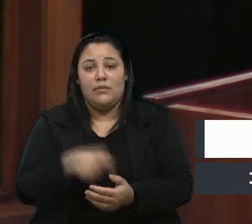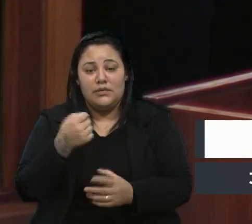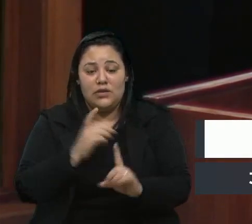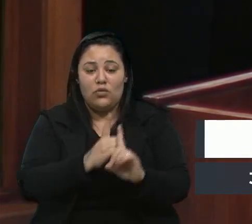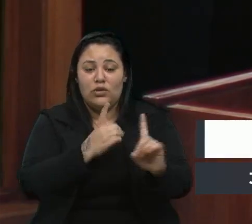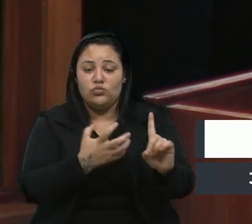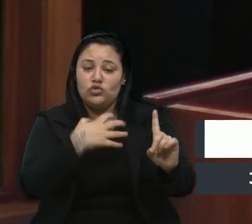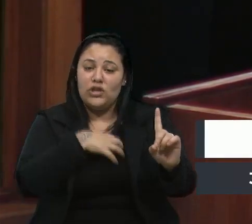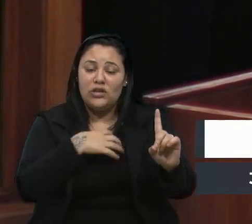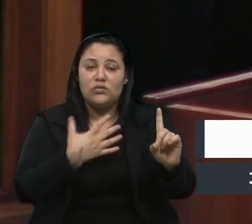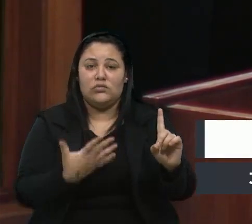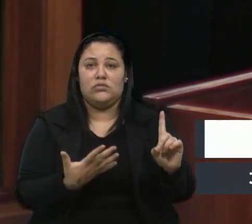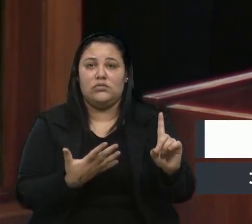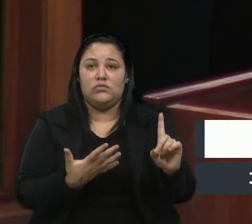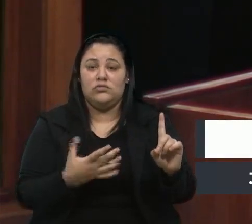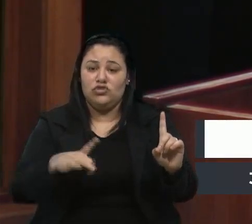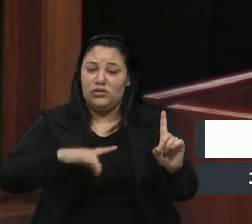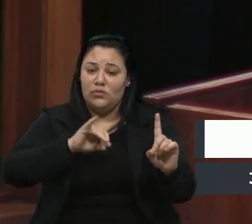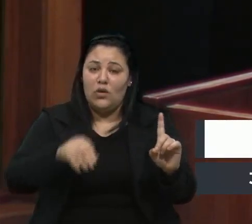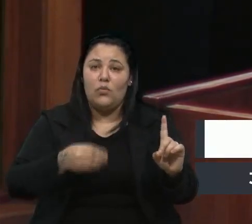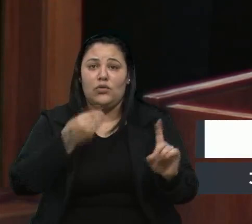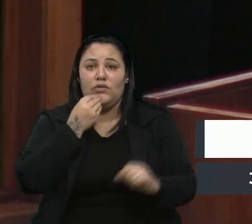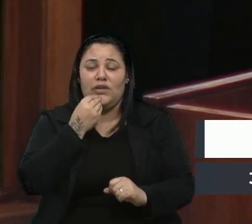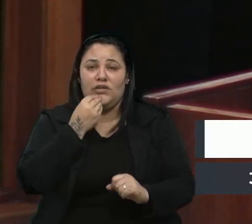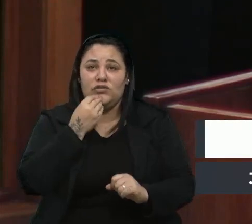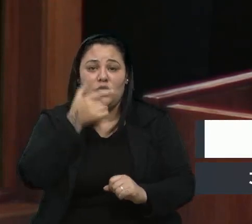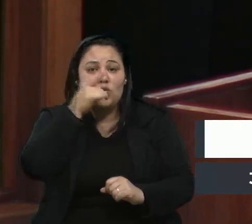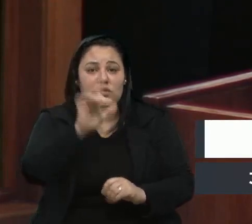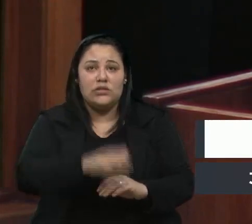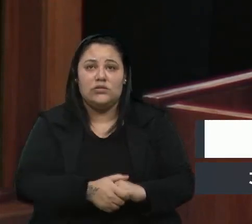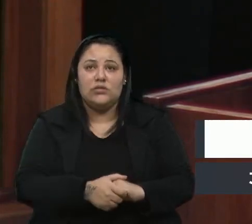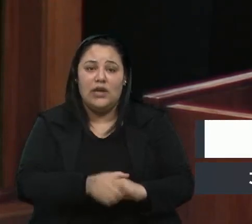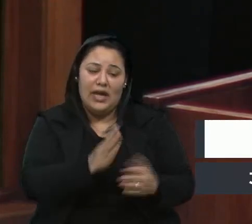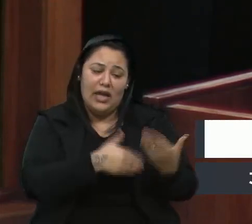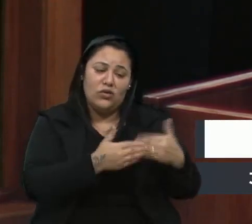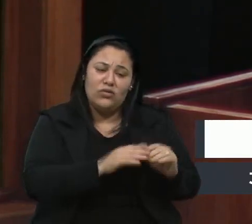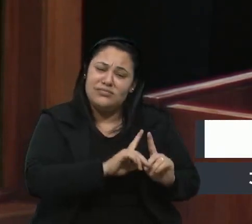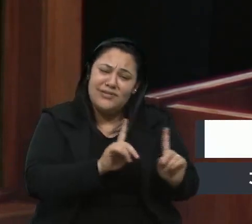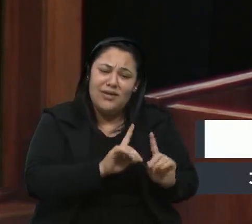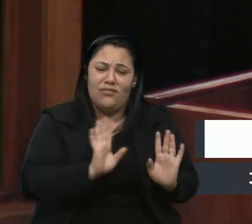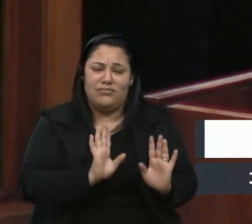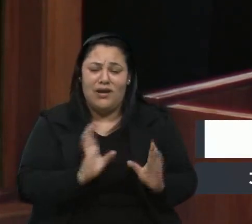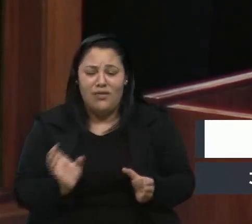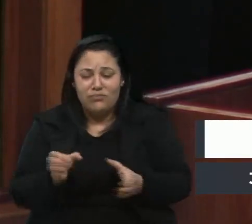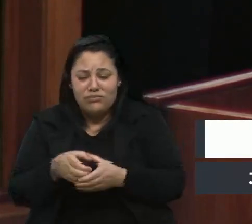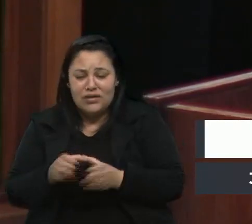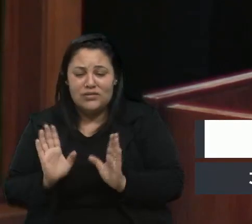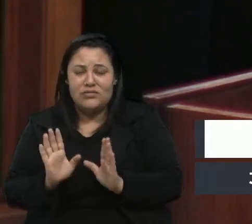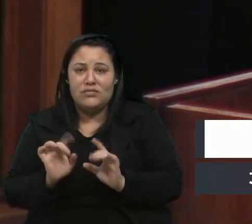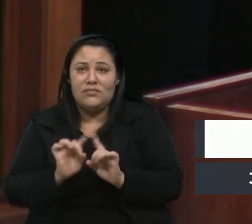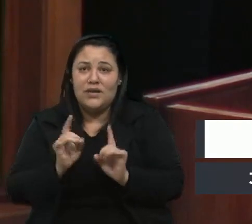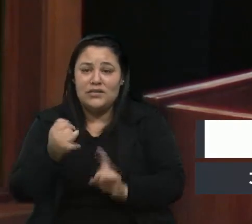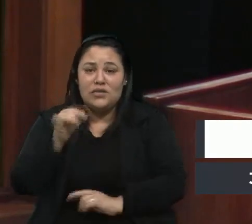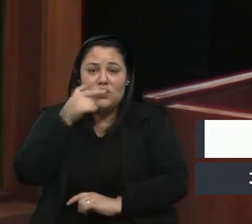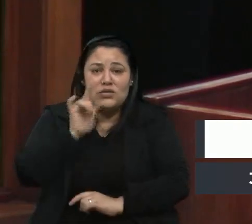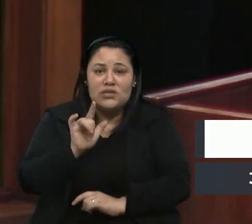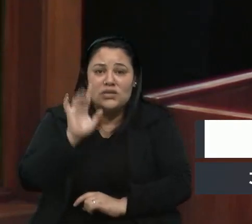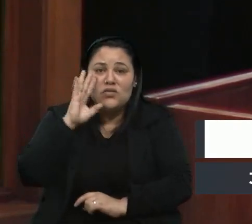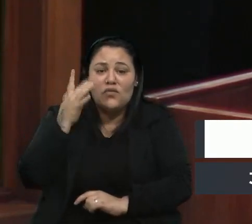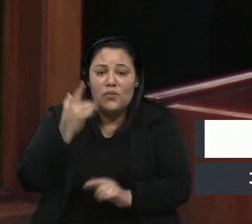forma de ter essa oportunidade para sair. São todos? Não, é uma parte. Mas se nós conseguíssemos hoje